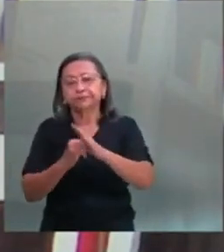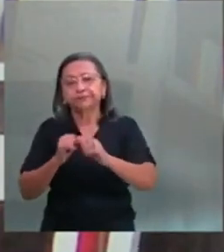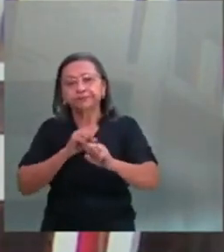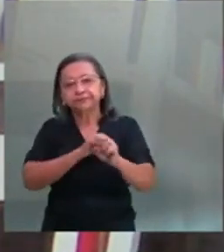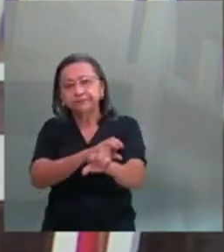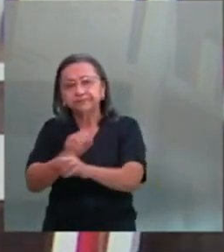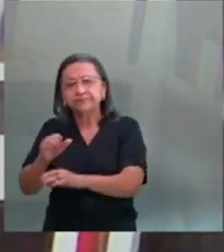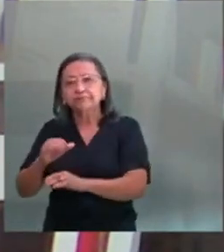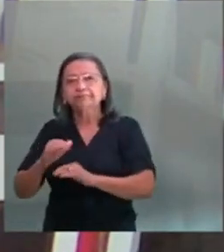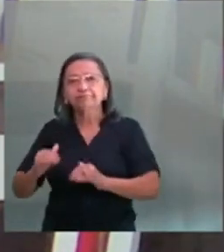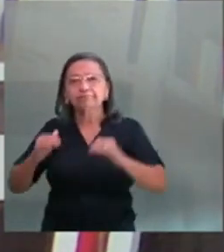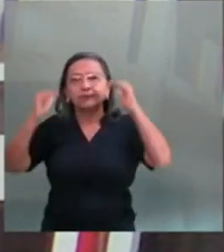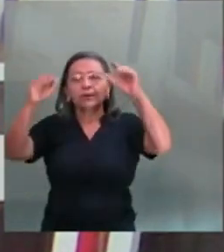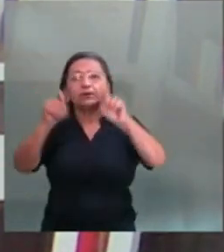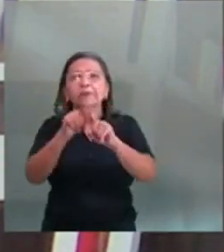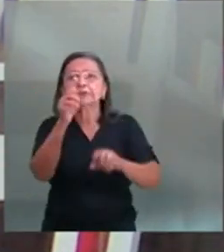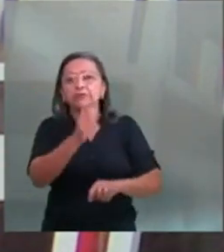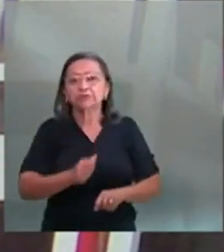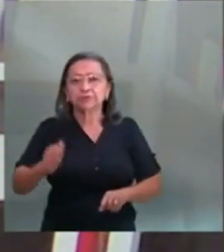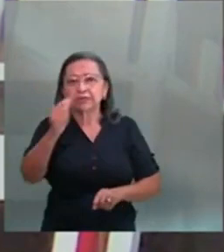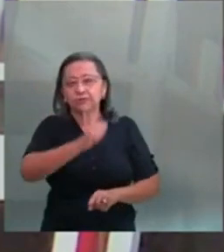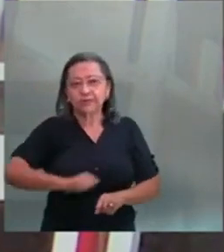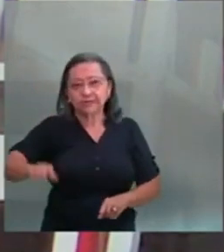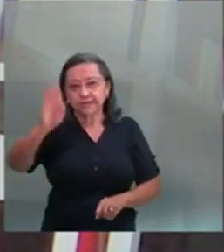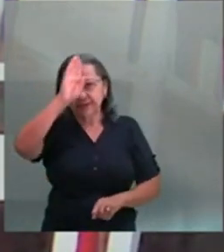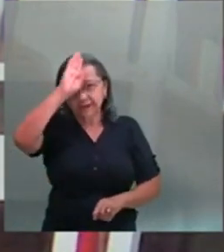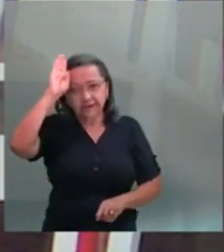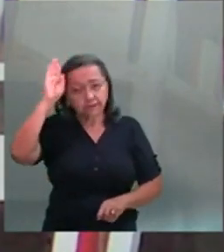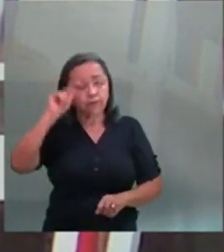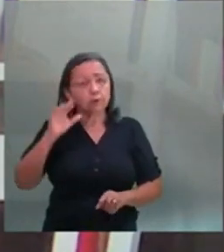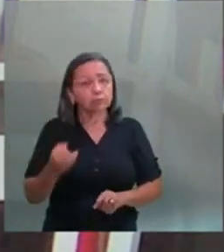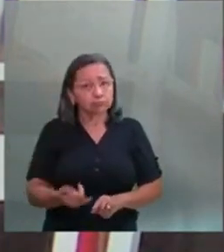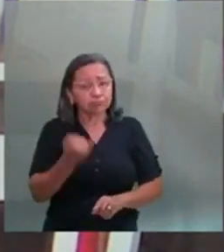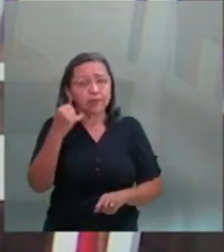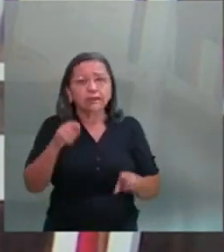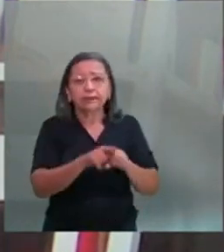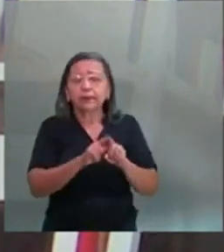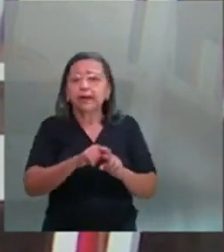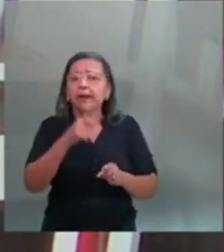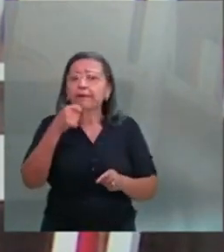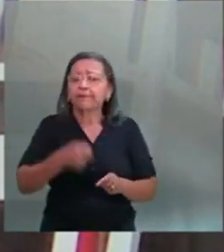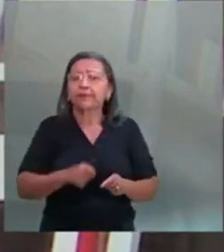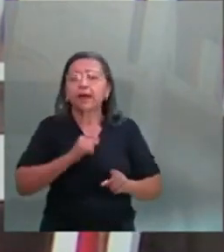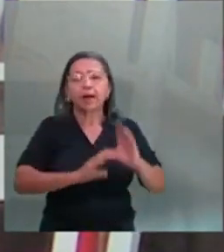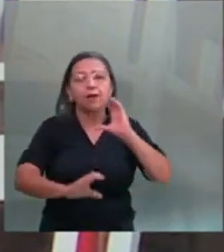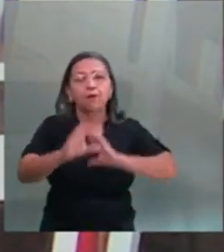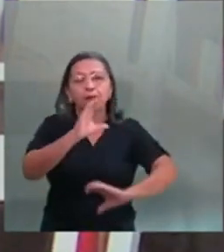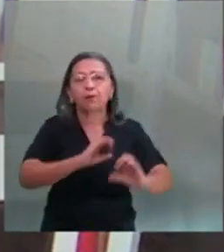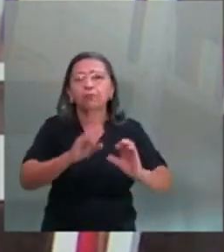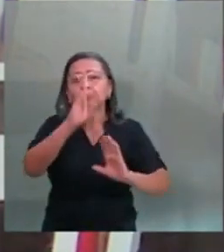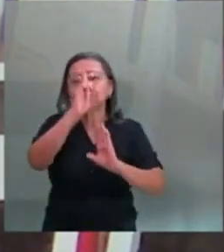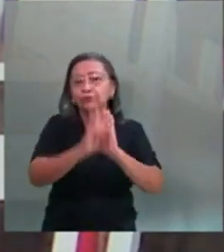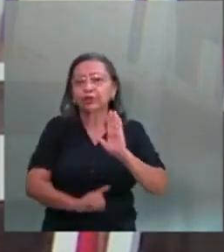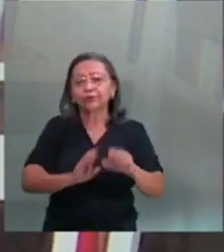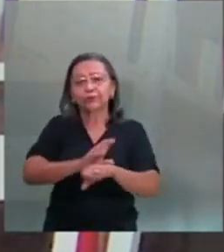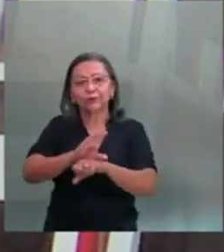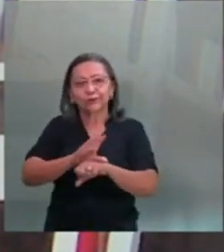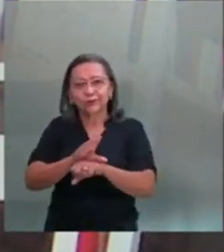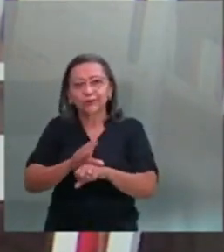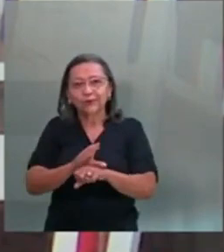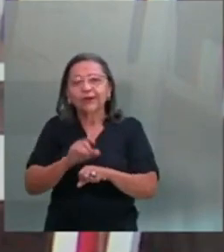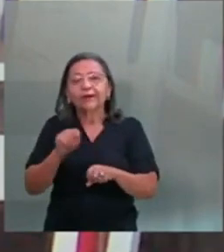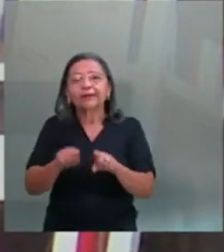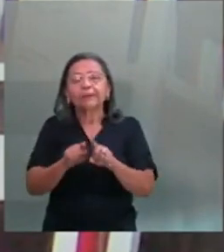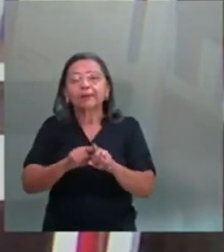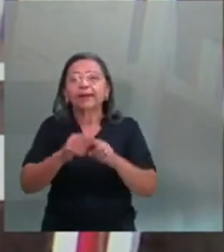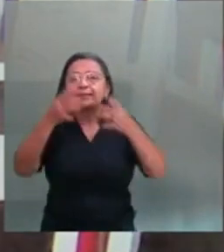educação superior e de associações acadêmicas foram fundamentais na afirmação da comunicação como um direito constitucional e